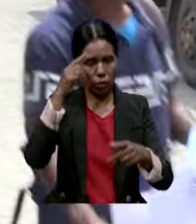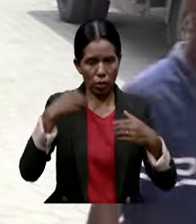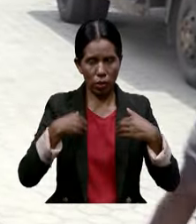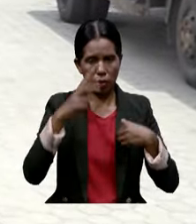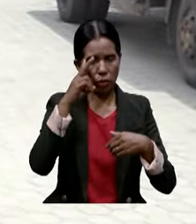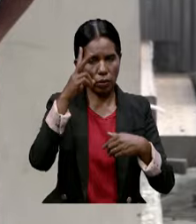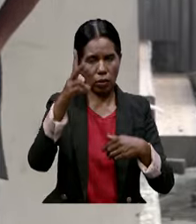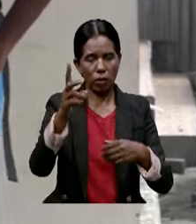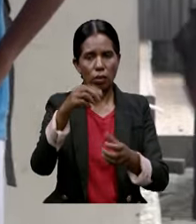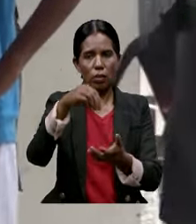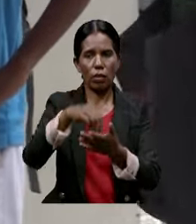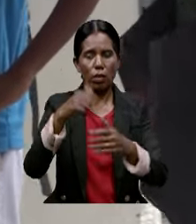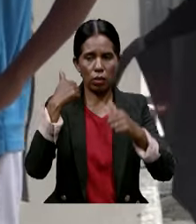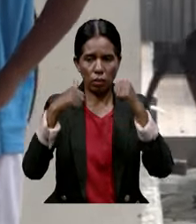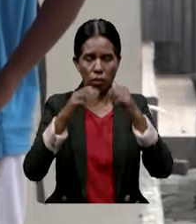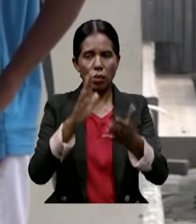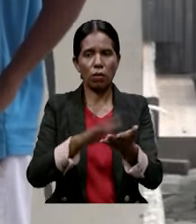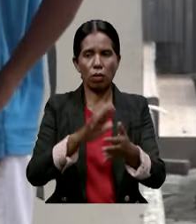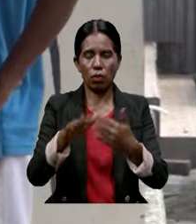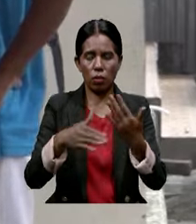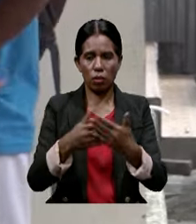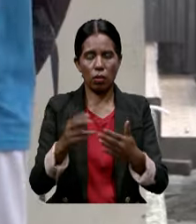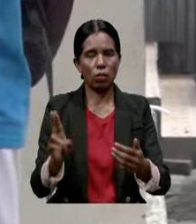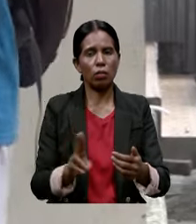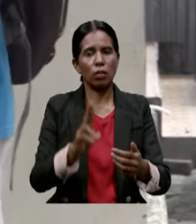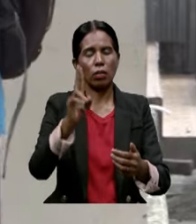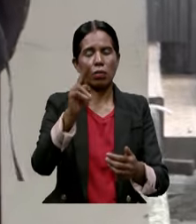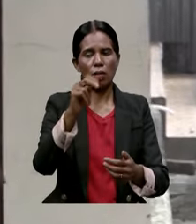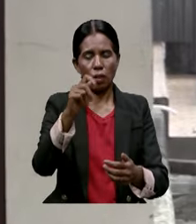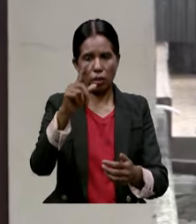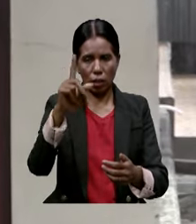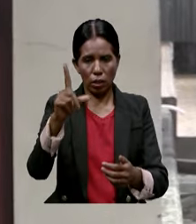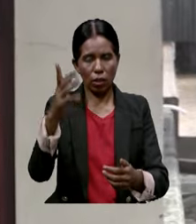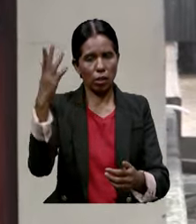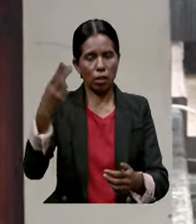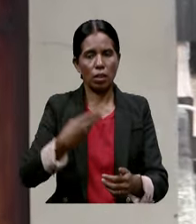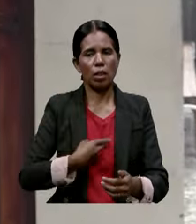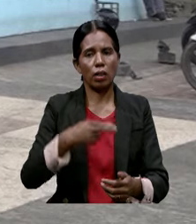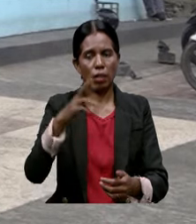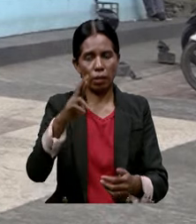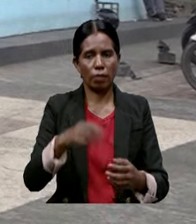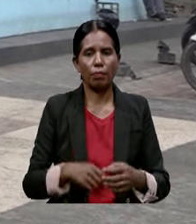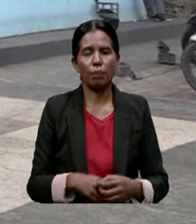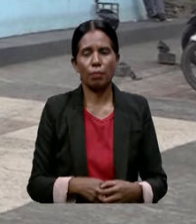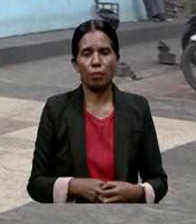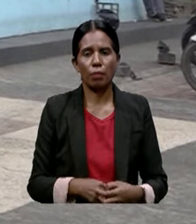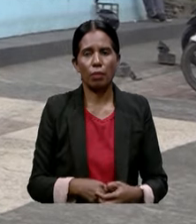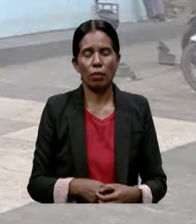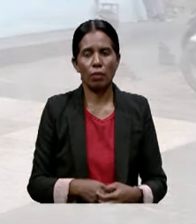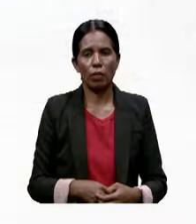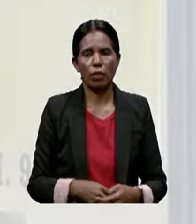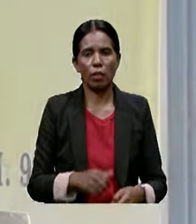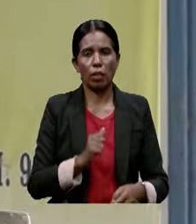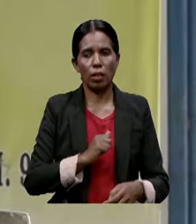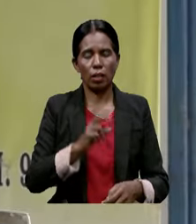ato concentra atividade de ensino, roto-roto e a Universidade Nacional Timor-Leste Iha Hera. A eleu, decisão agora